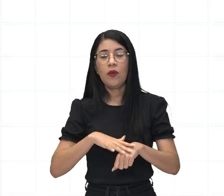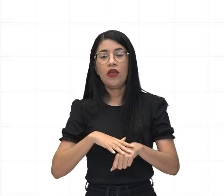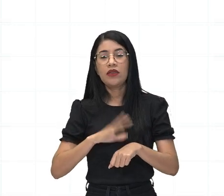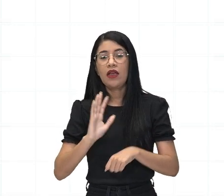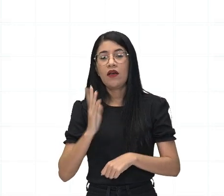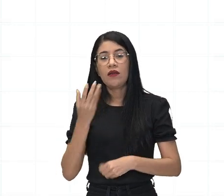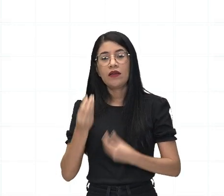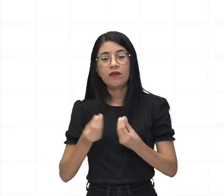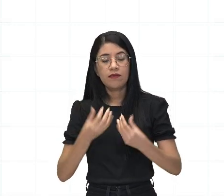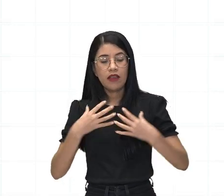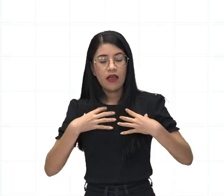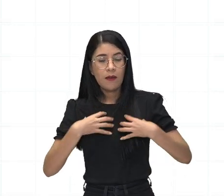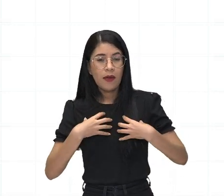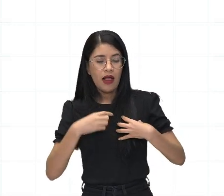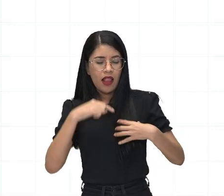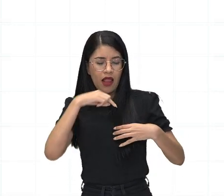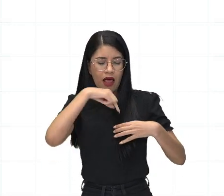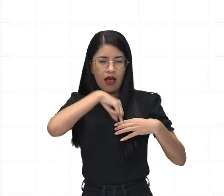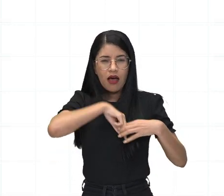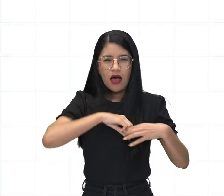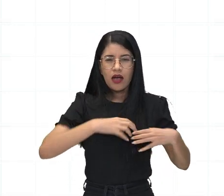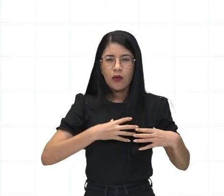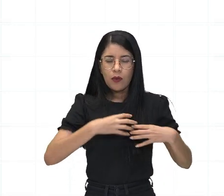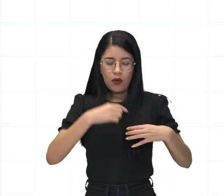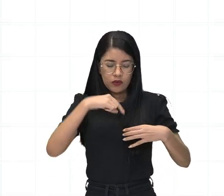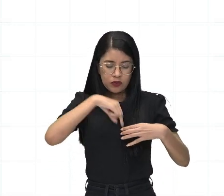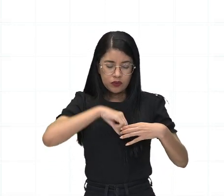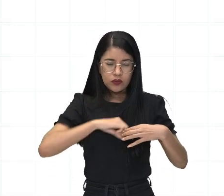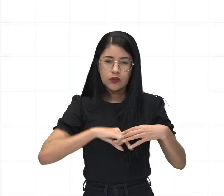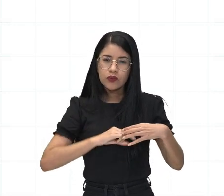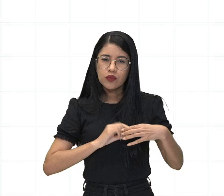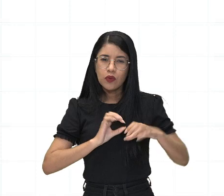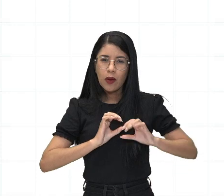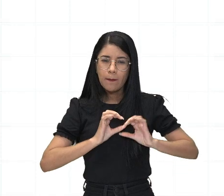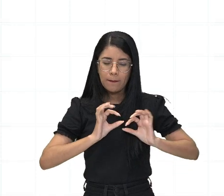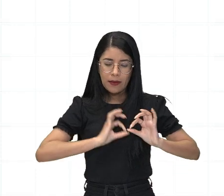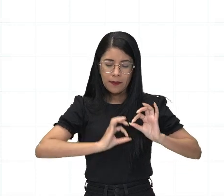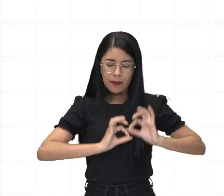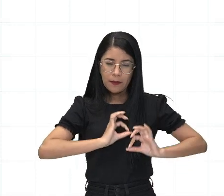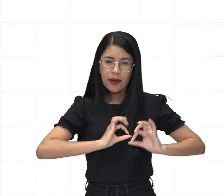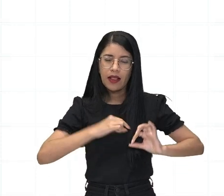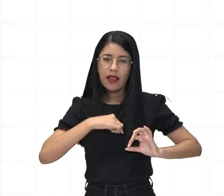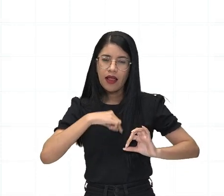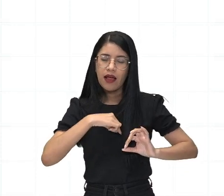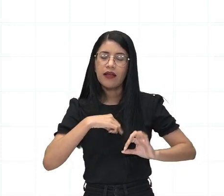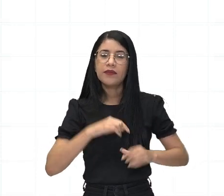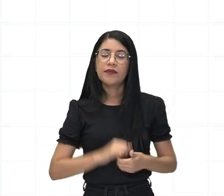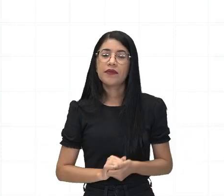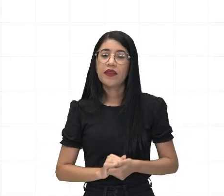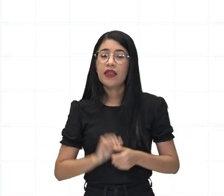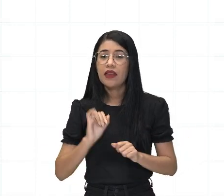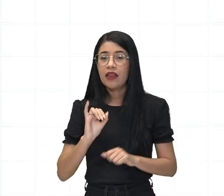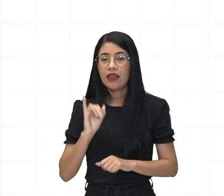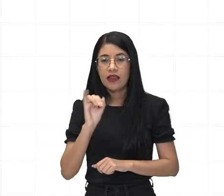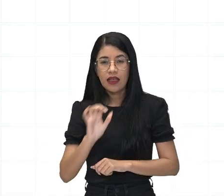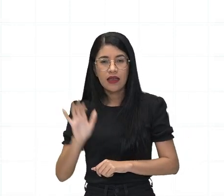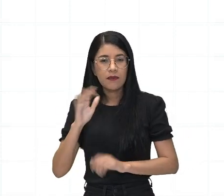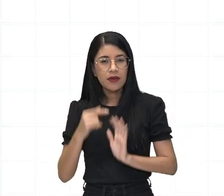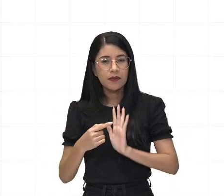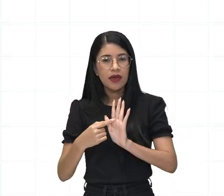acontecer lá nos alvéolos pulmonares, tá bom? Então, esses alvéolos é que vão ficar